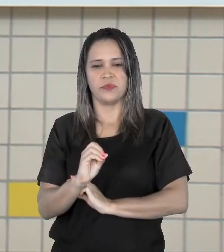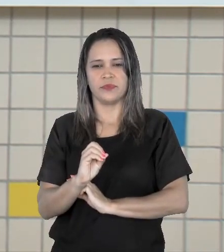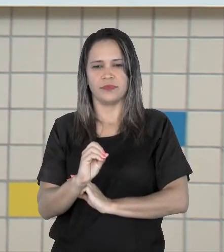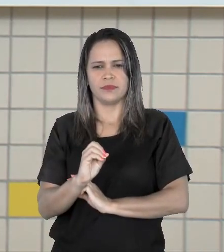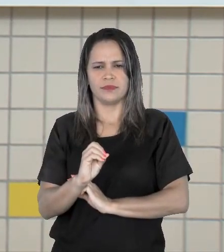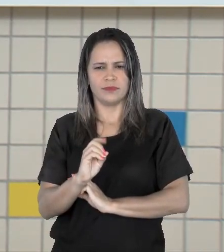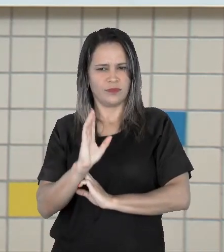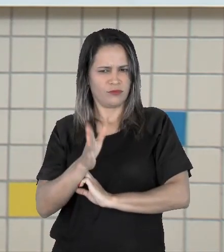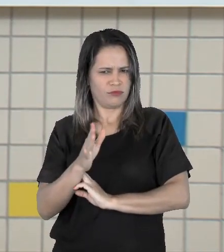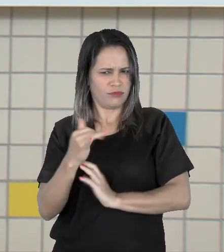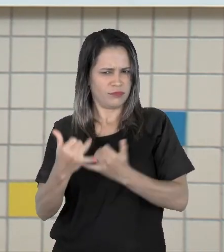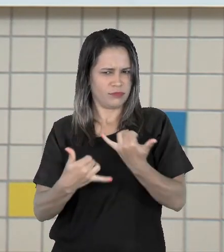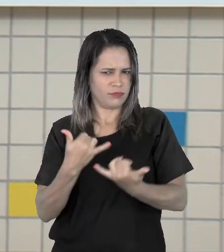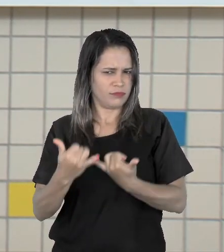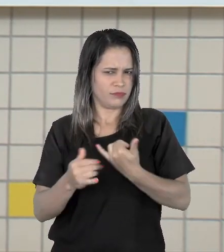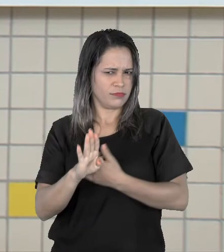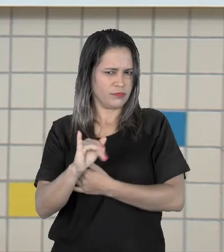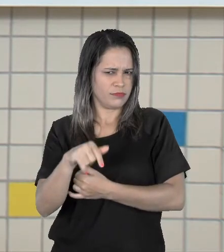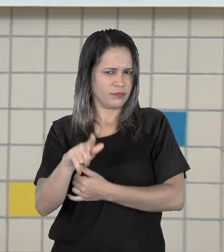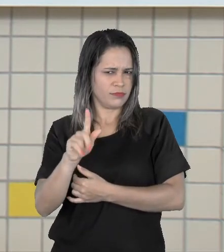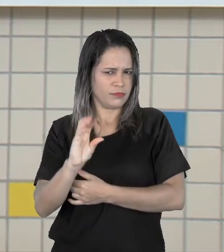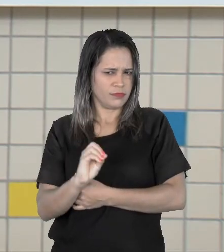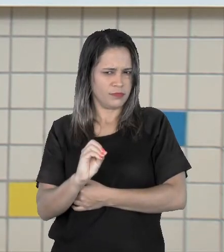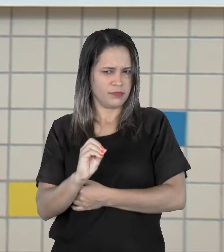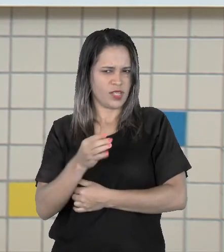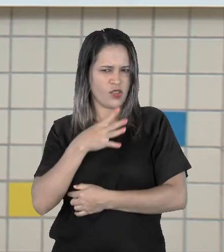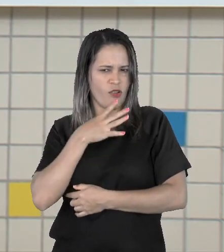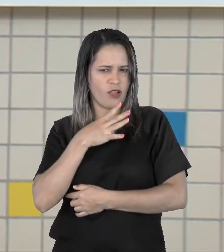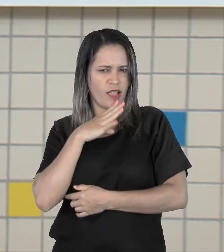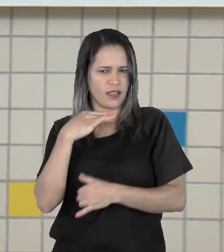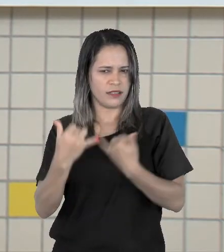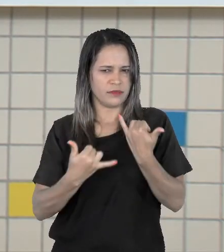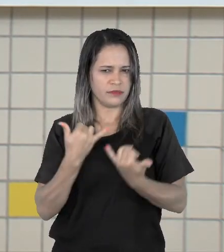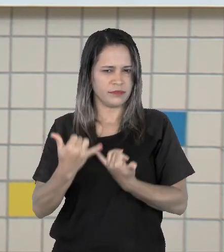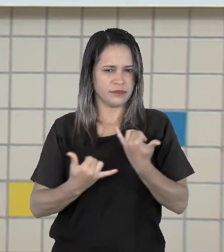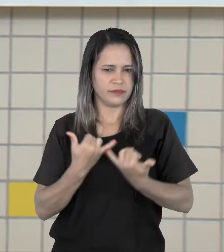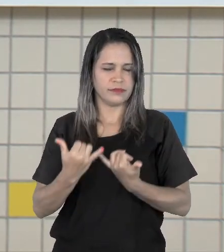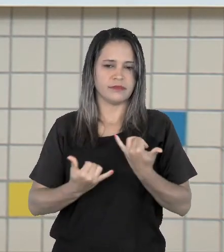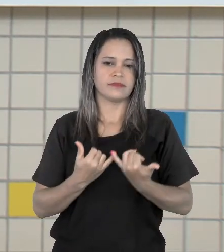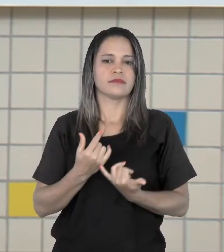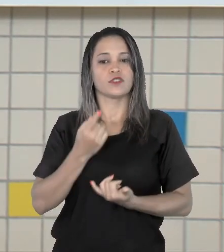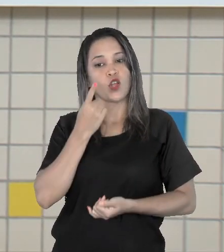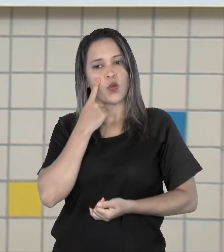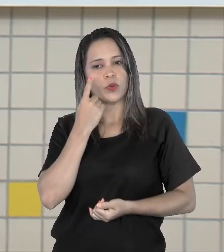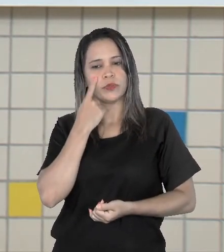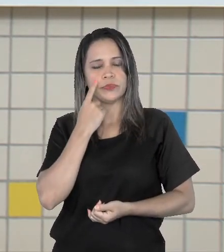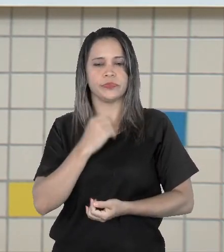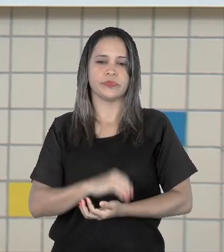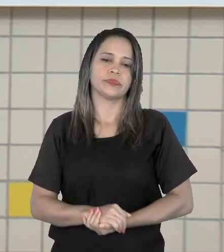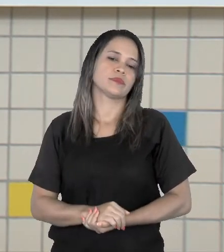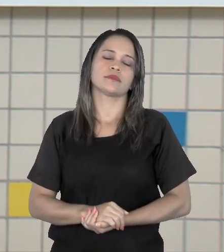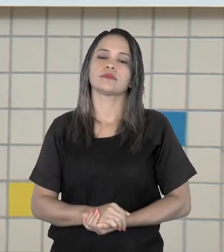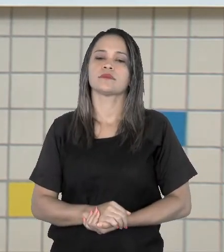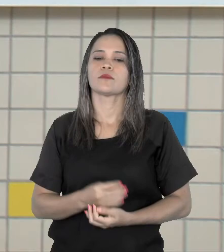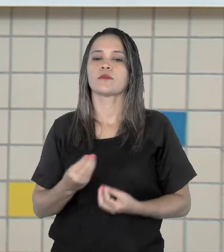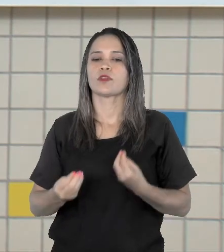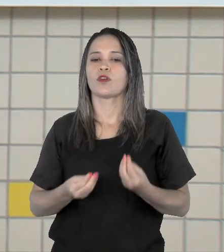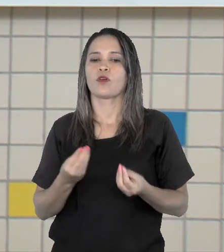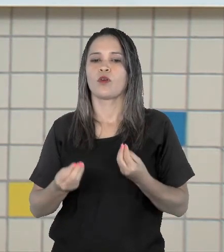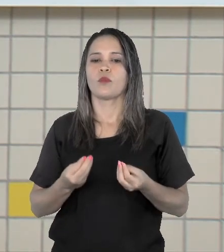Vocês já brincaram de bingo? Já? Conhece essa brincadeira? Olha só, como eu não